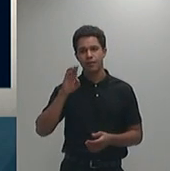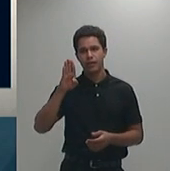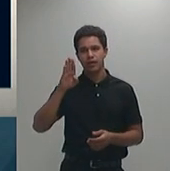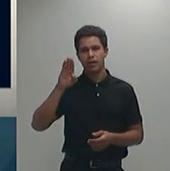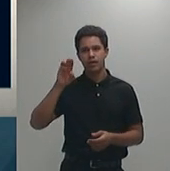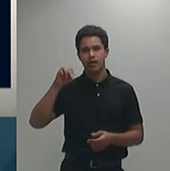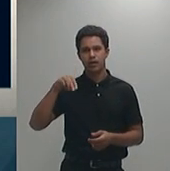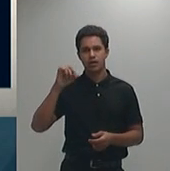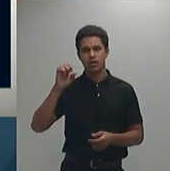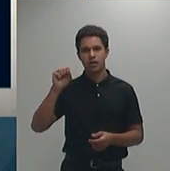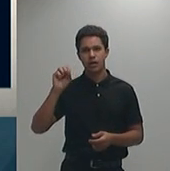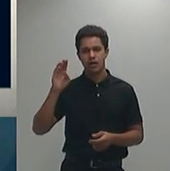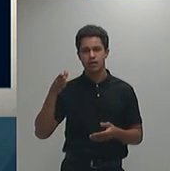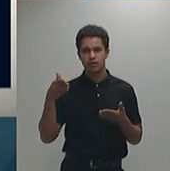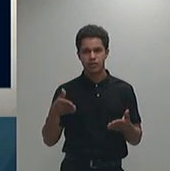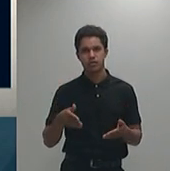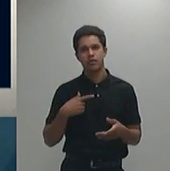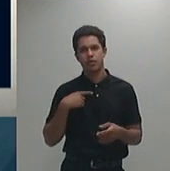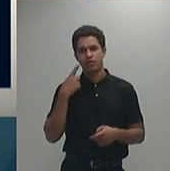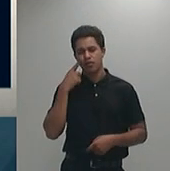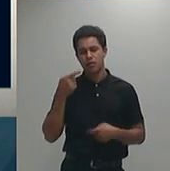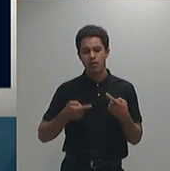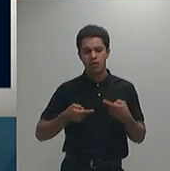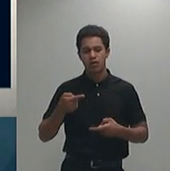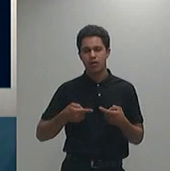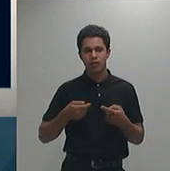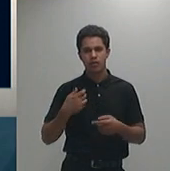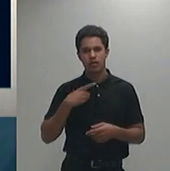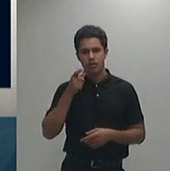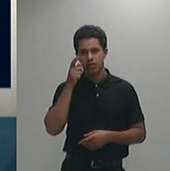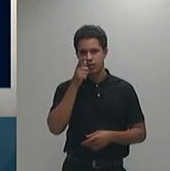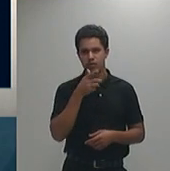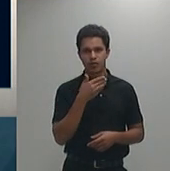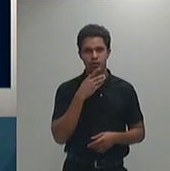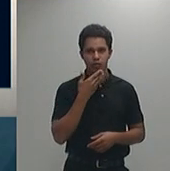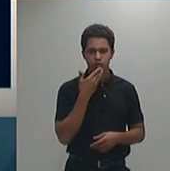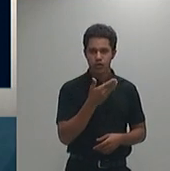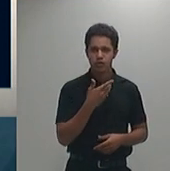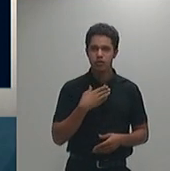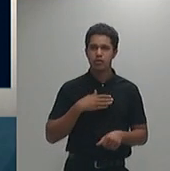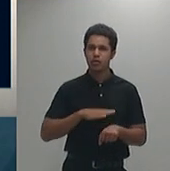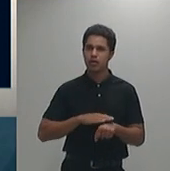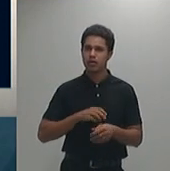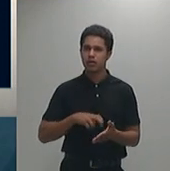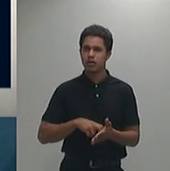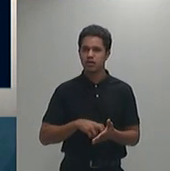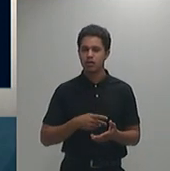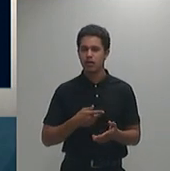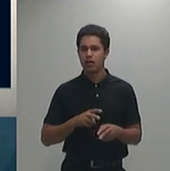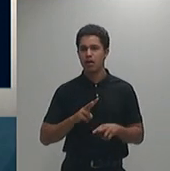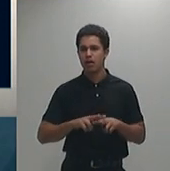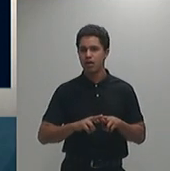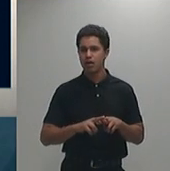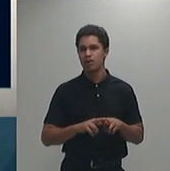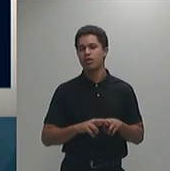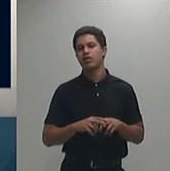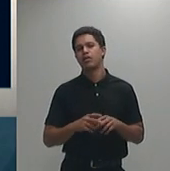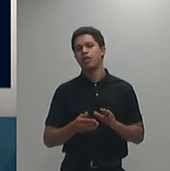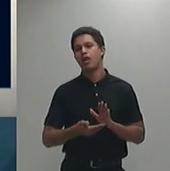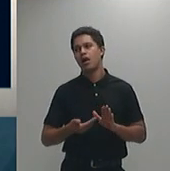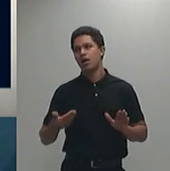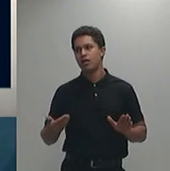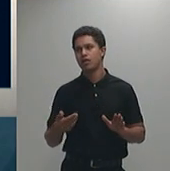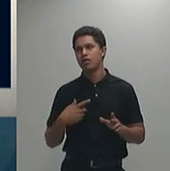antevendo a existência de conflito de interesses requereu medida cautelar pré-arbitral perante a justiça federal após não obter êxito